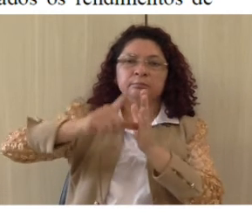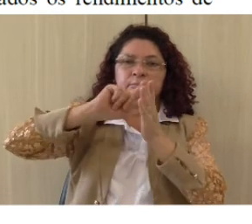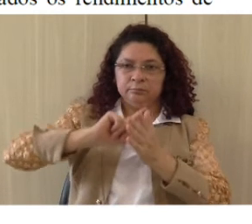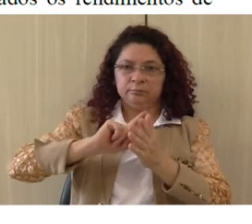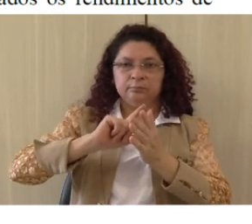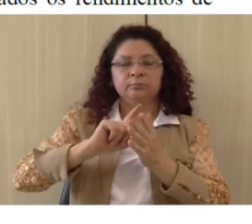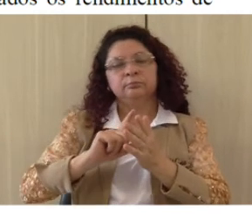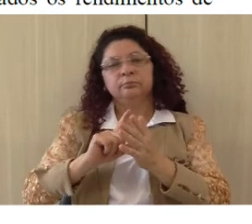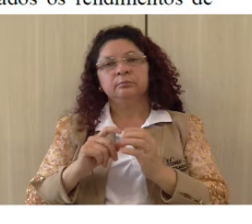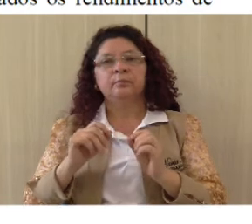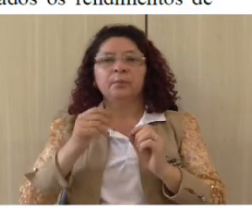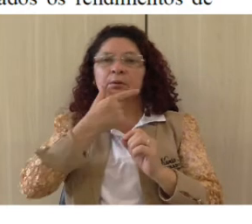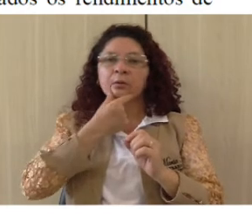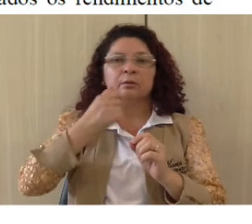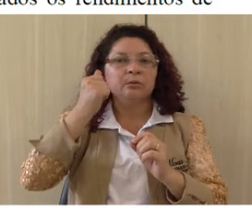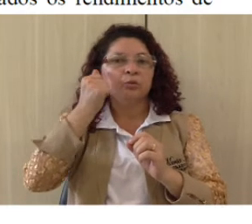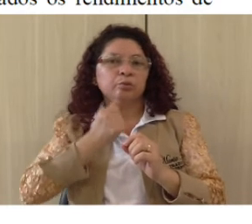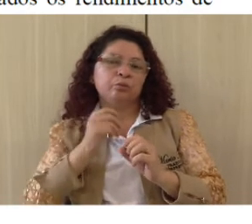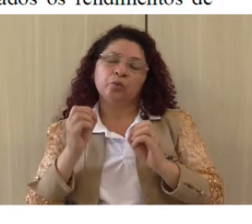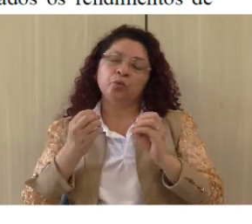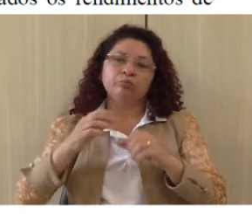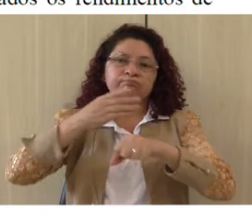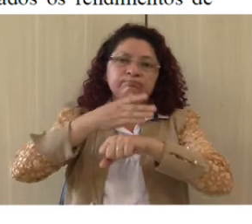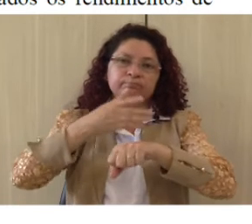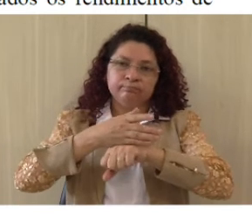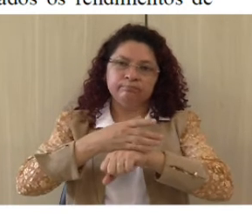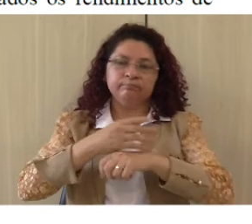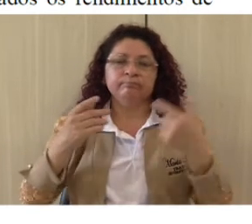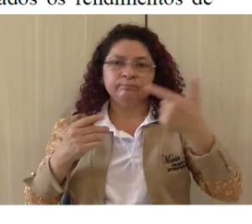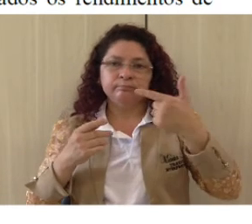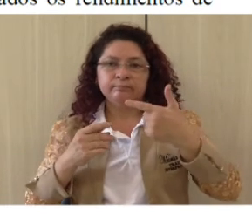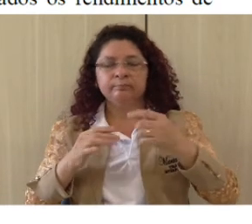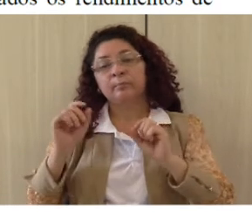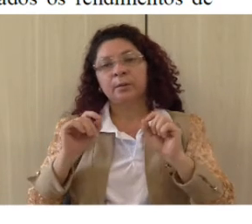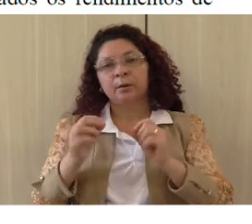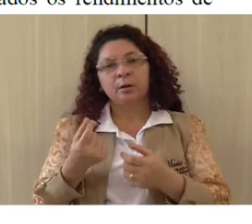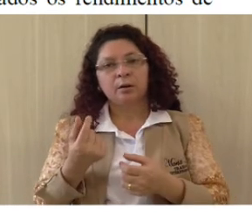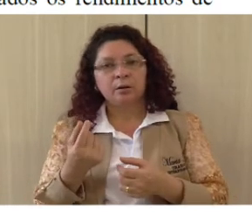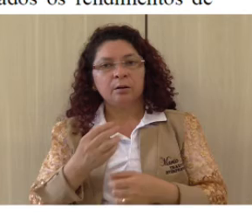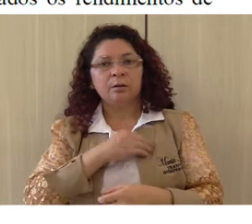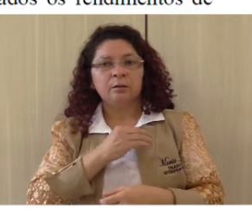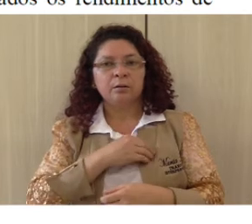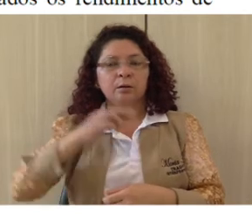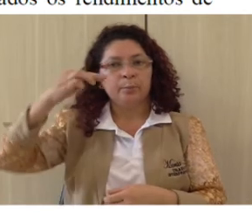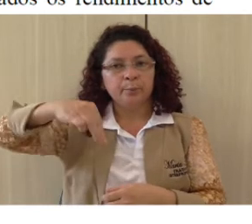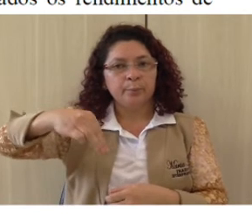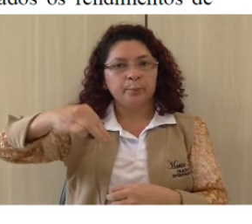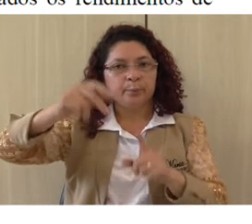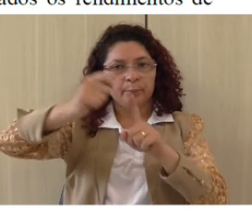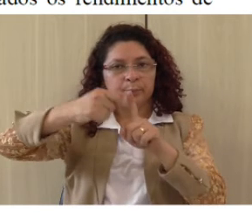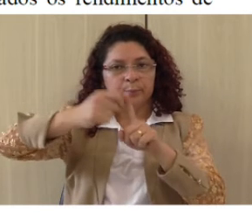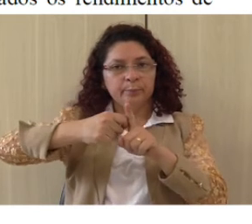inscrição do candidato ou da candidata no processo seletivo. Segundo, calcula-se a média aritmética